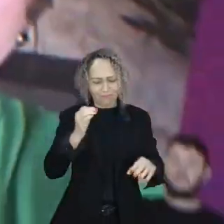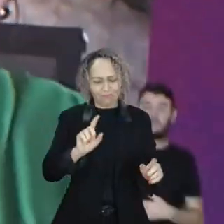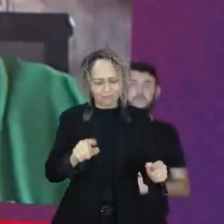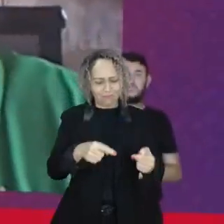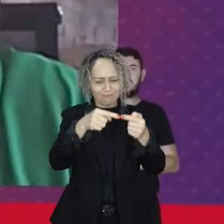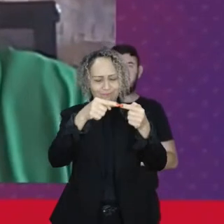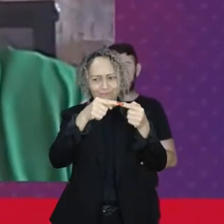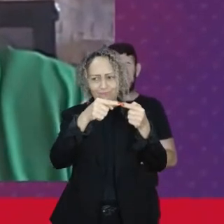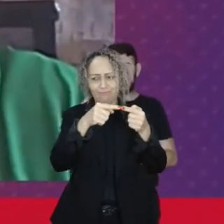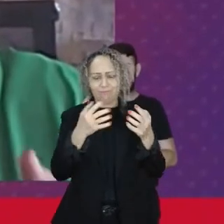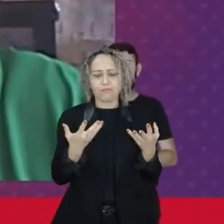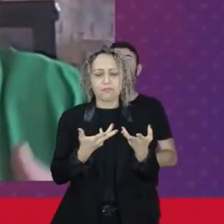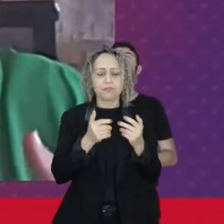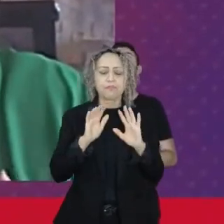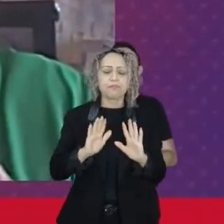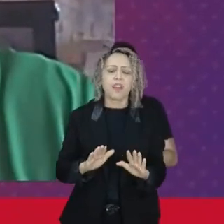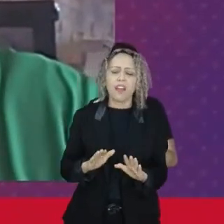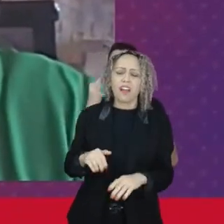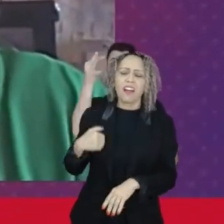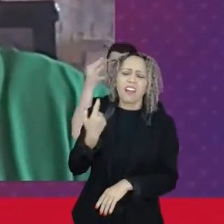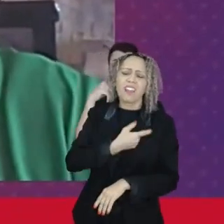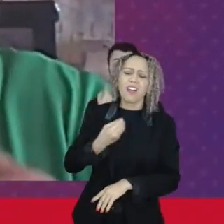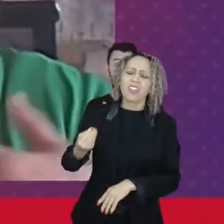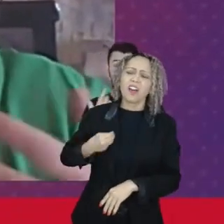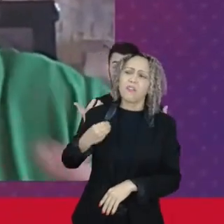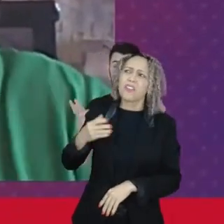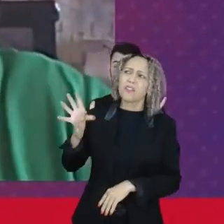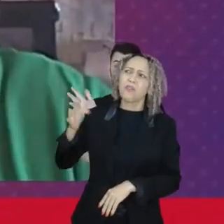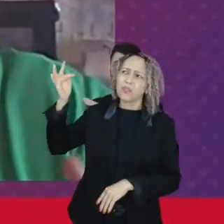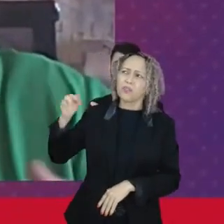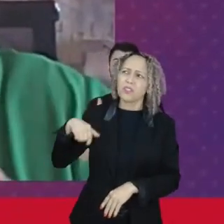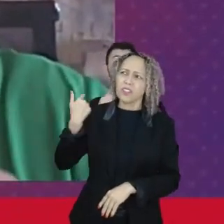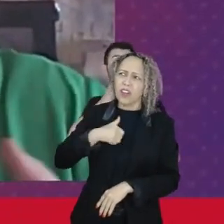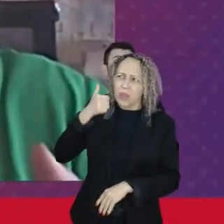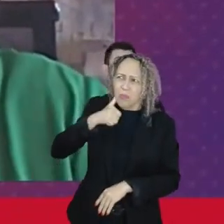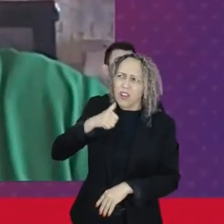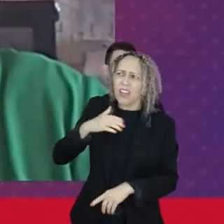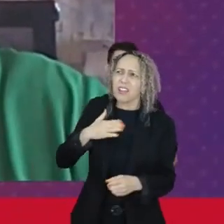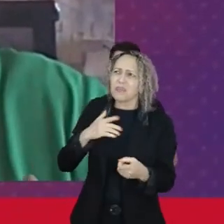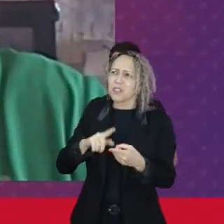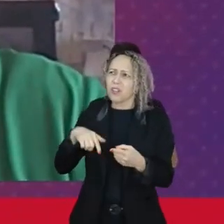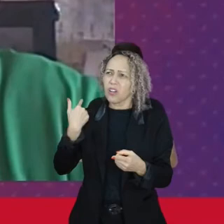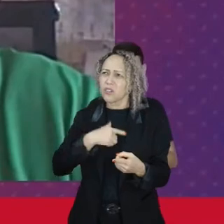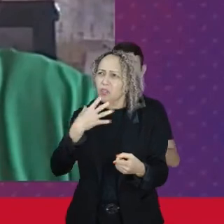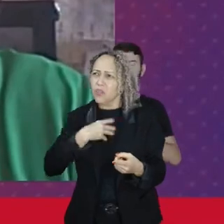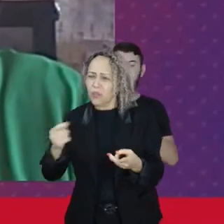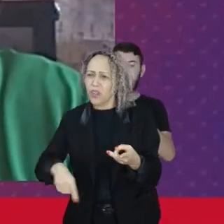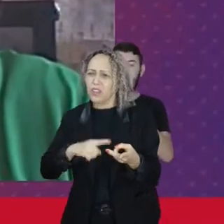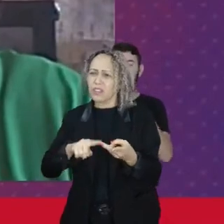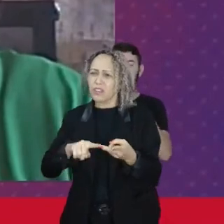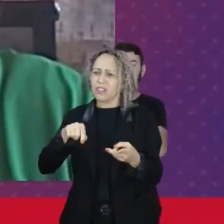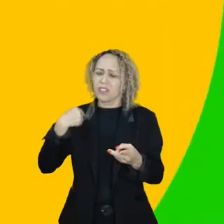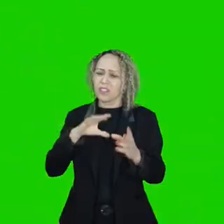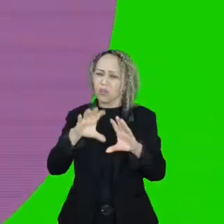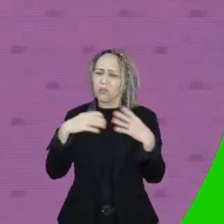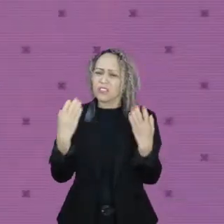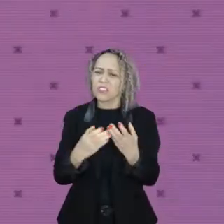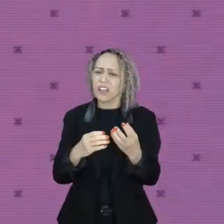Que futuro nós queremos para nós, mulheres, para os nossos filhos, para as nossas comunidades, para o nosso